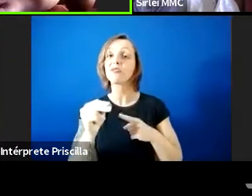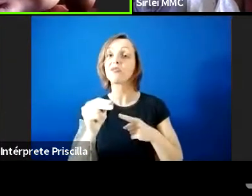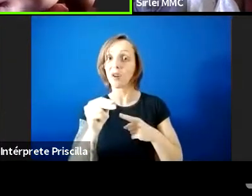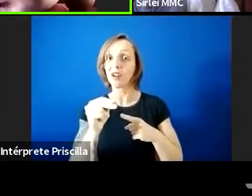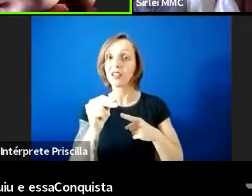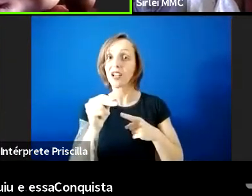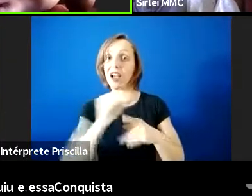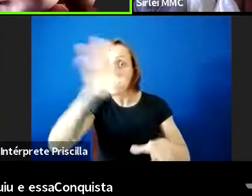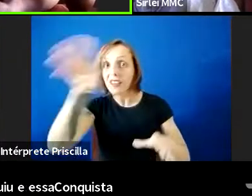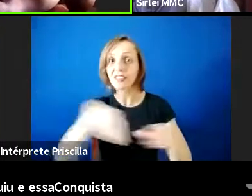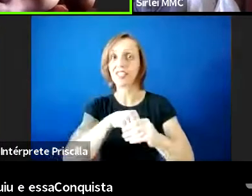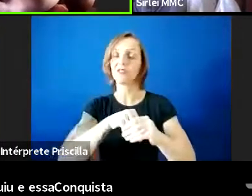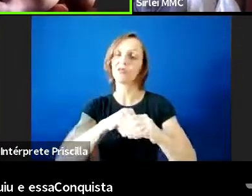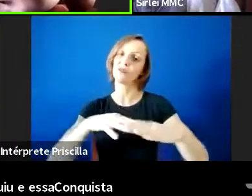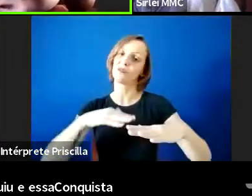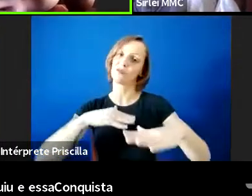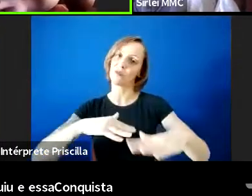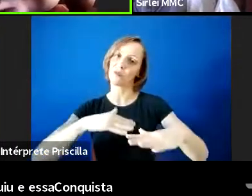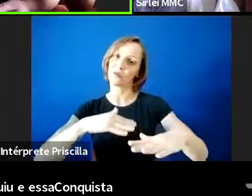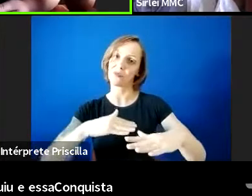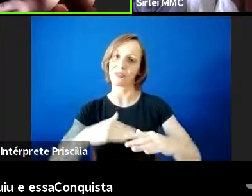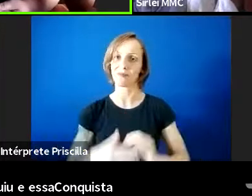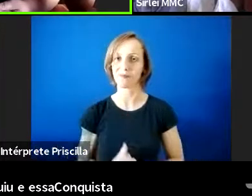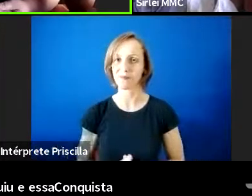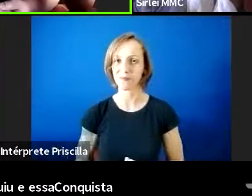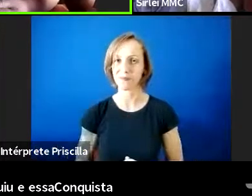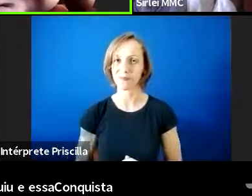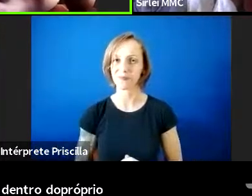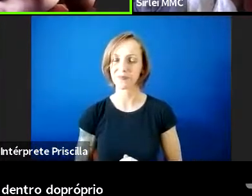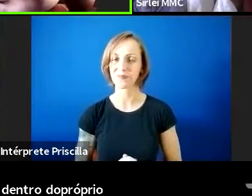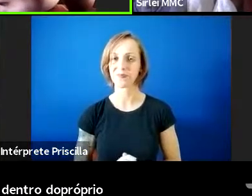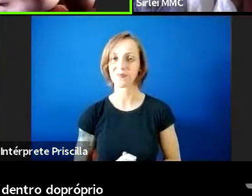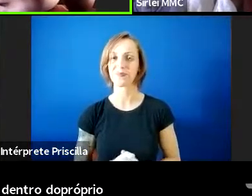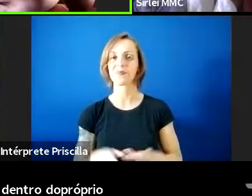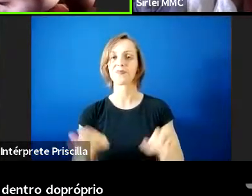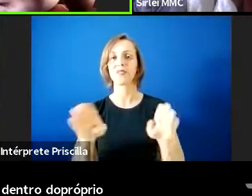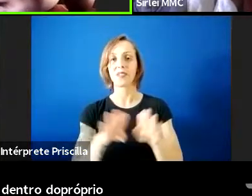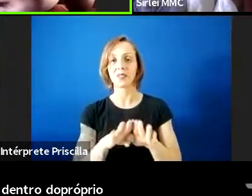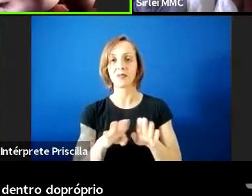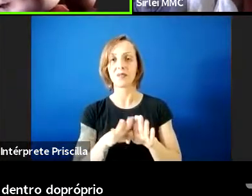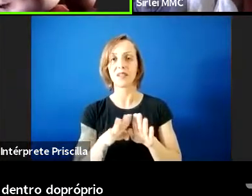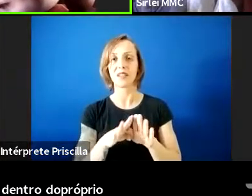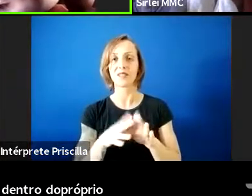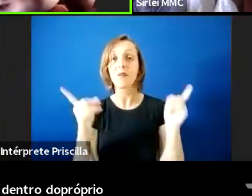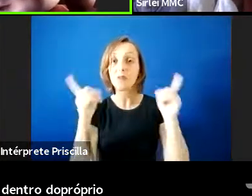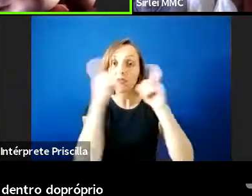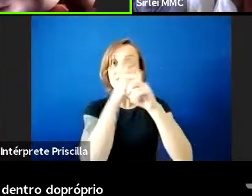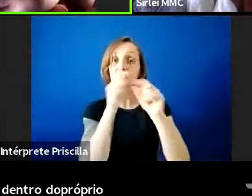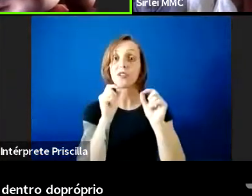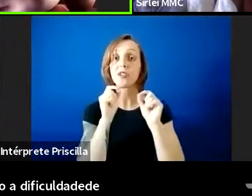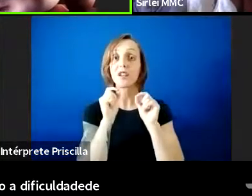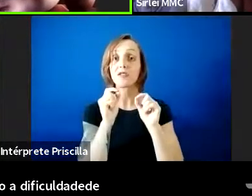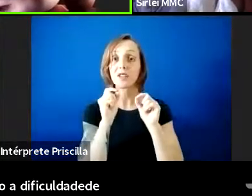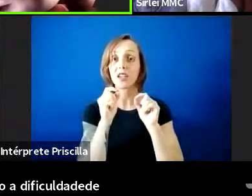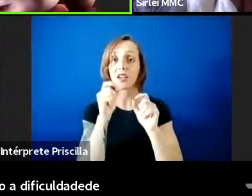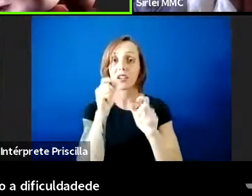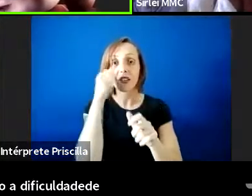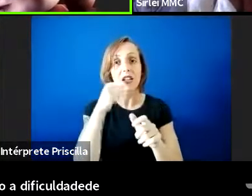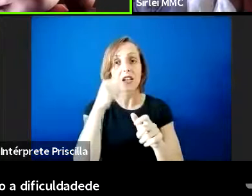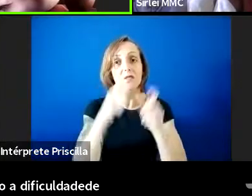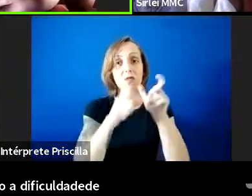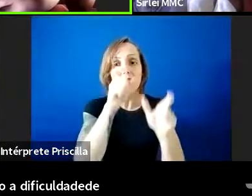movimento. A dificuldade de organizar a mulherada, sim, ainda é muito grande.